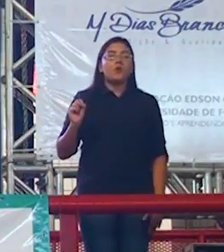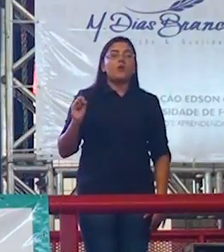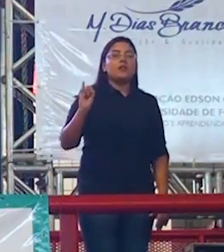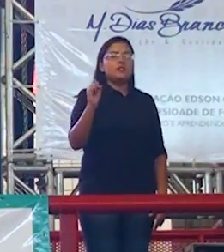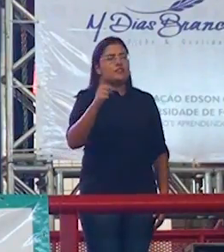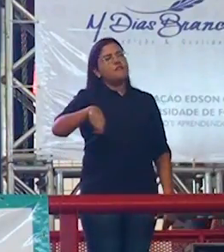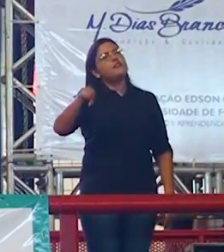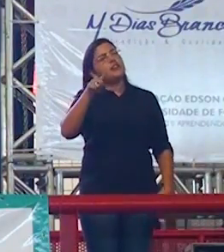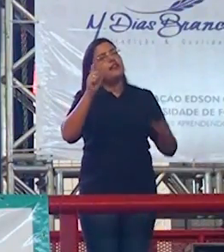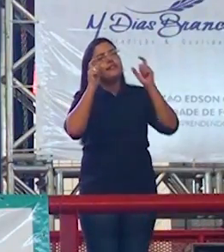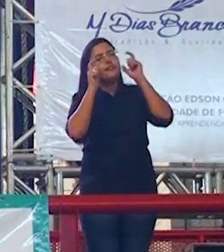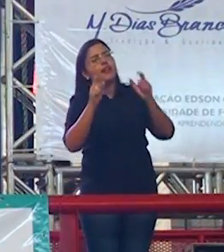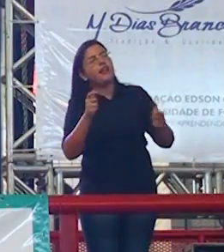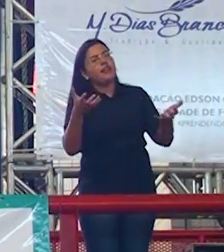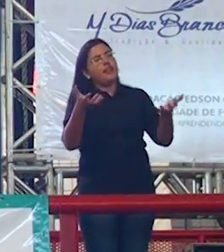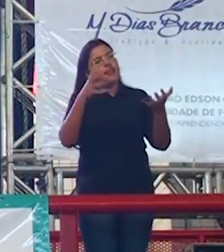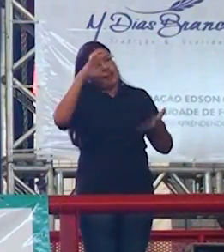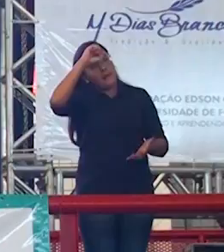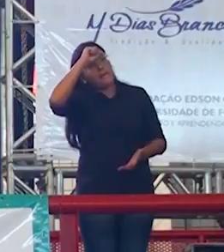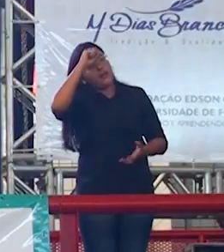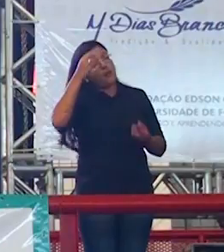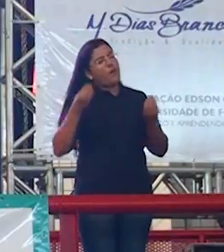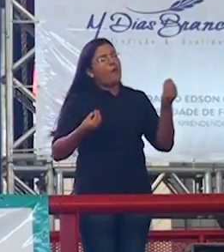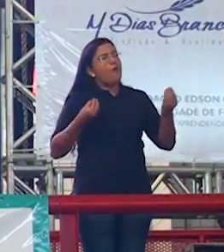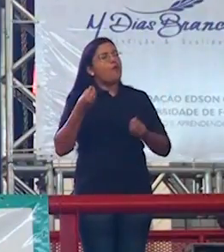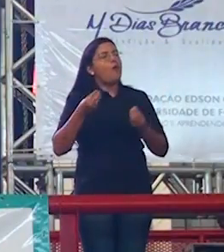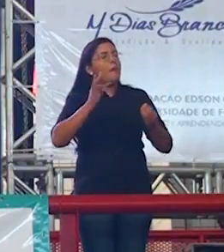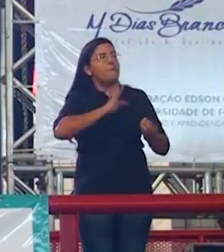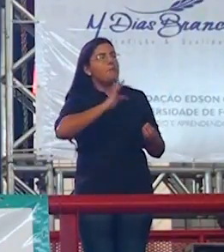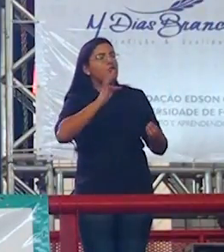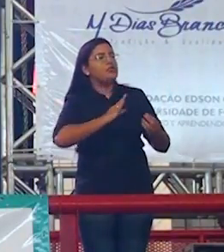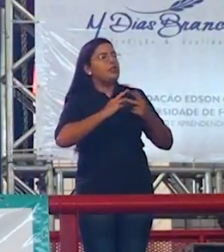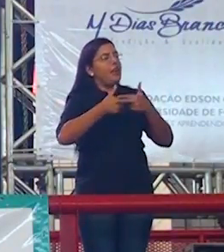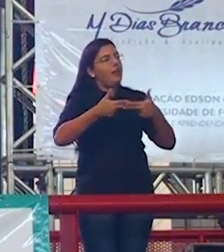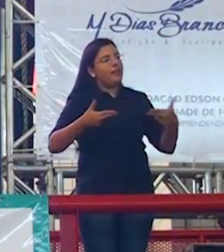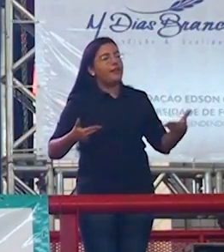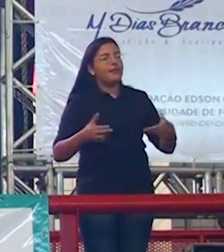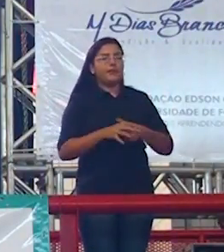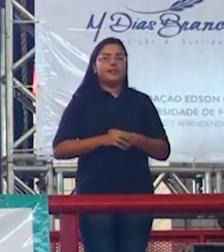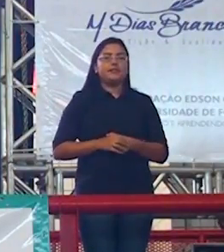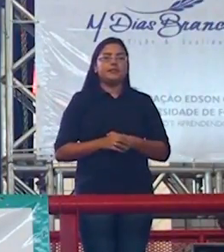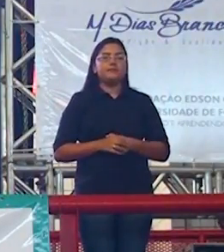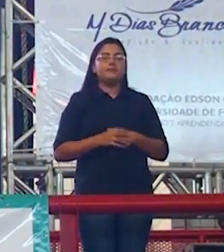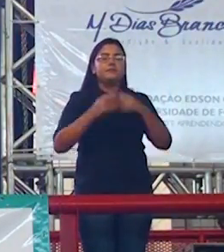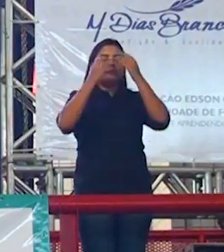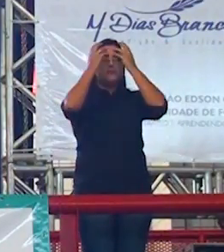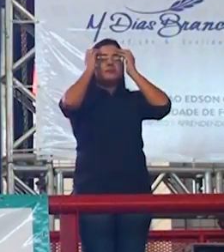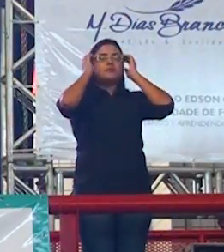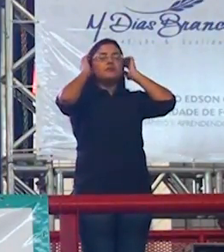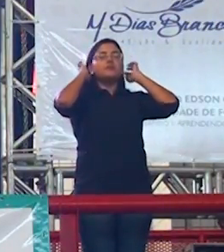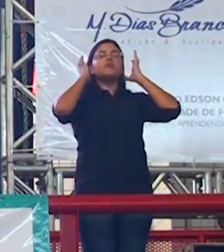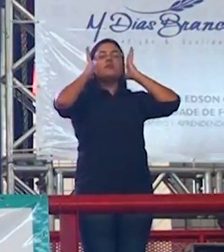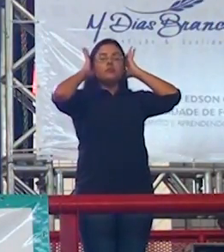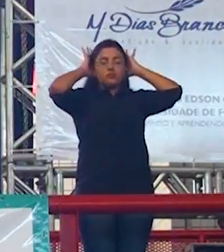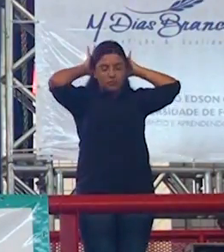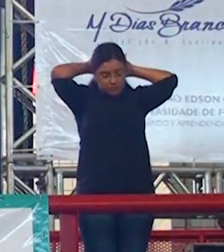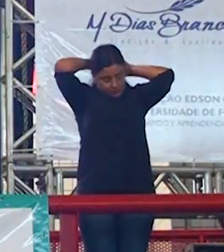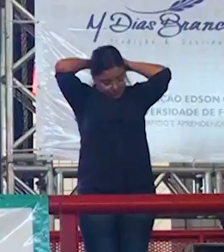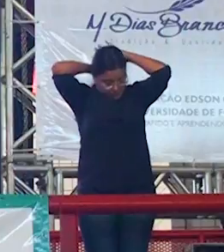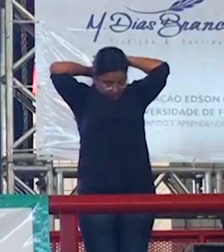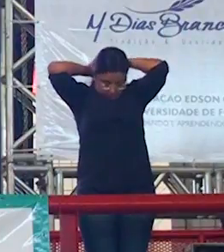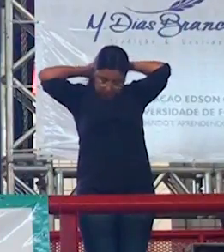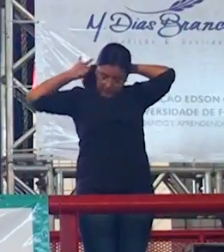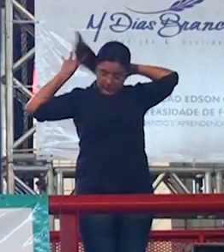está interessado em aprender como essas coisas funcionam, vamos juntos, ok? Então,